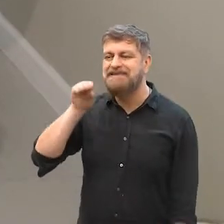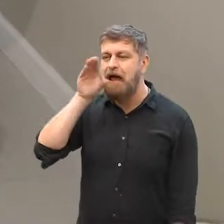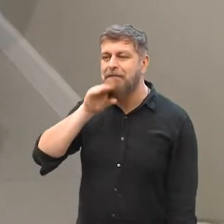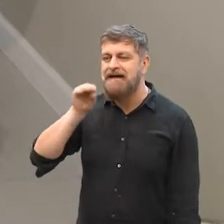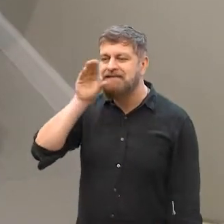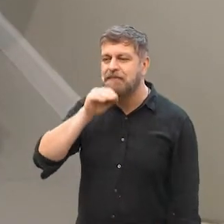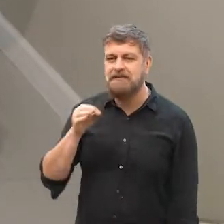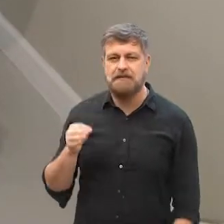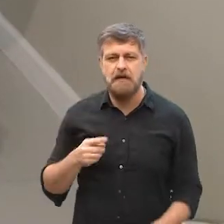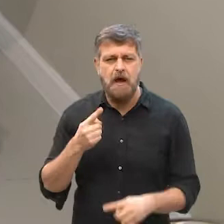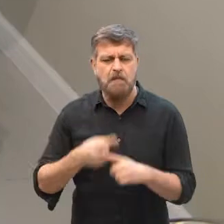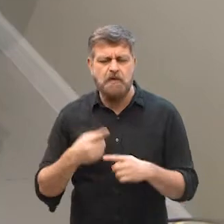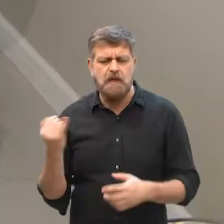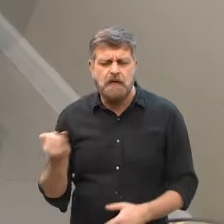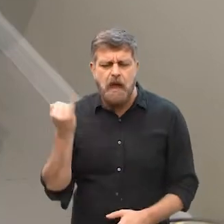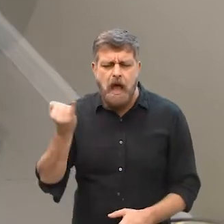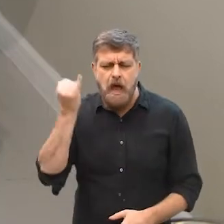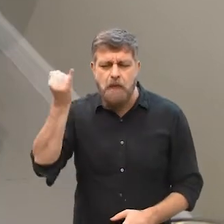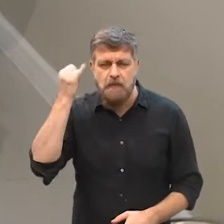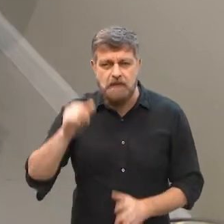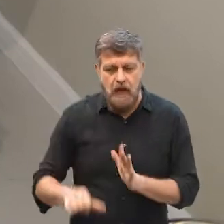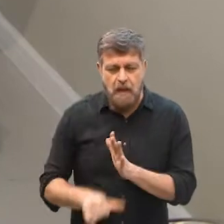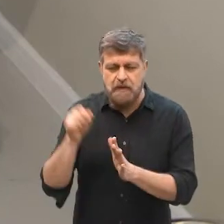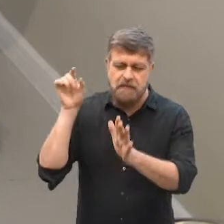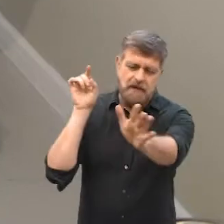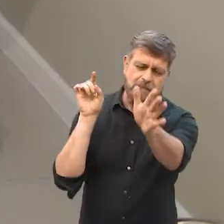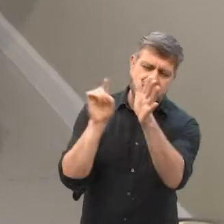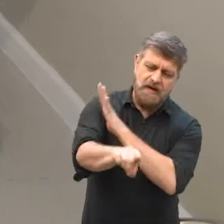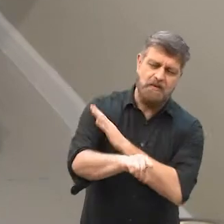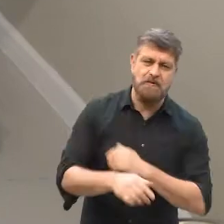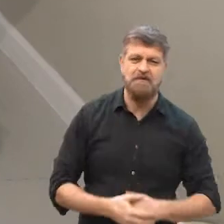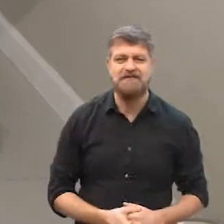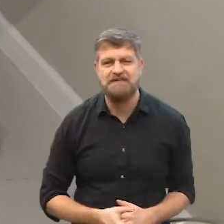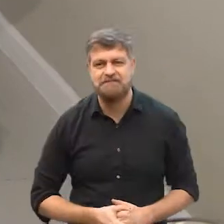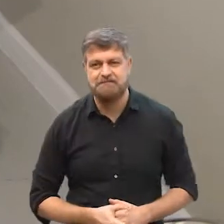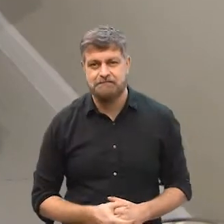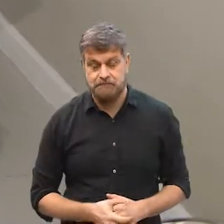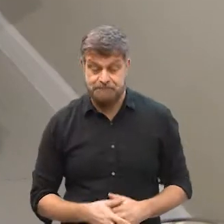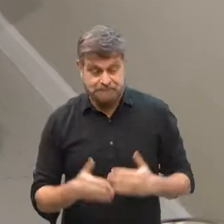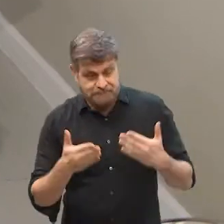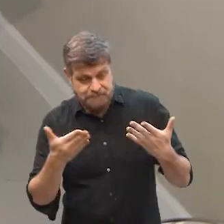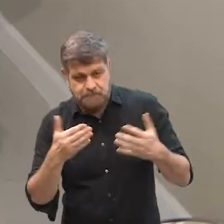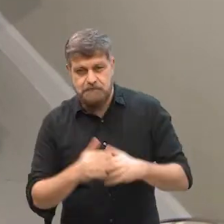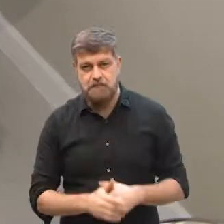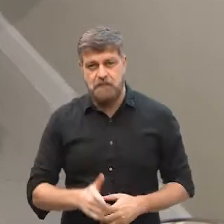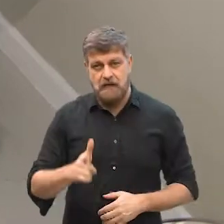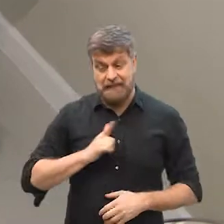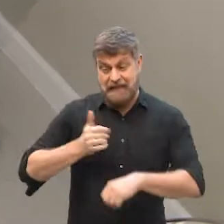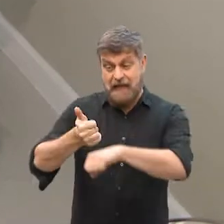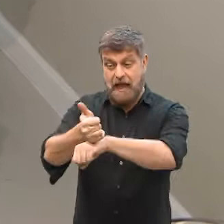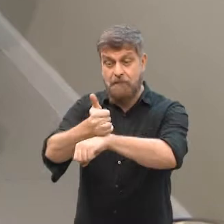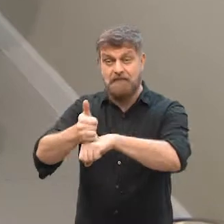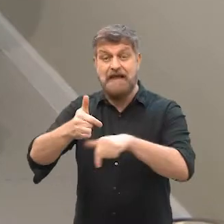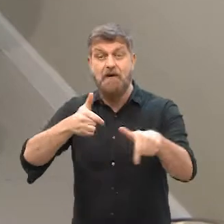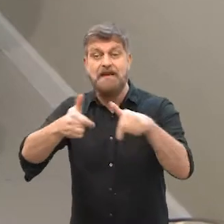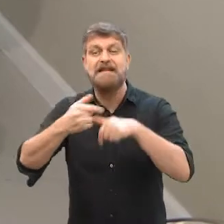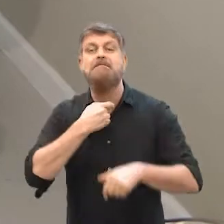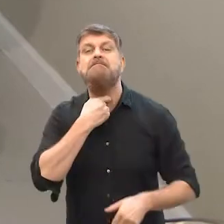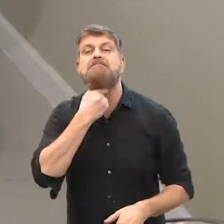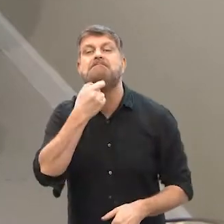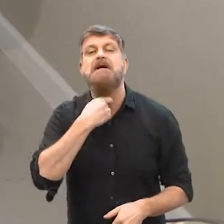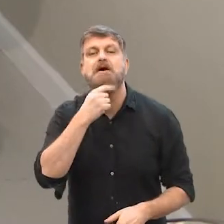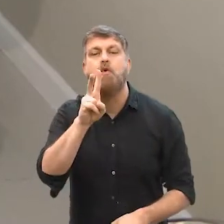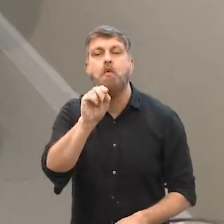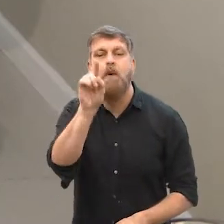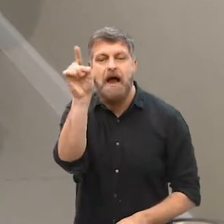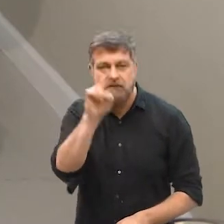Por que isso é tão importante? A primeira pergunta que eu te faço, Cissa, por favor. Então, os profissionais da voz, eles